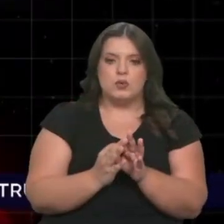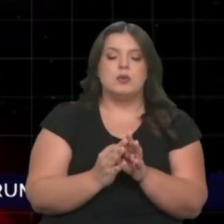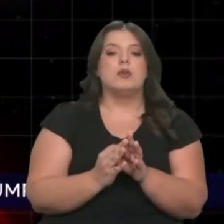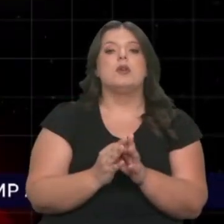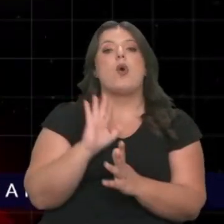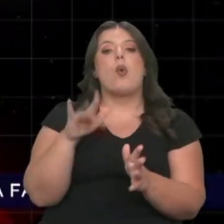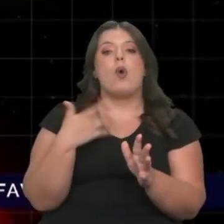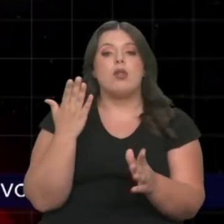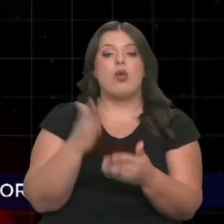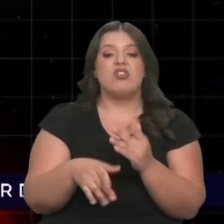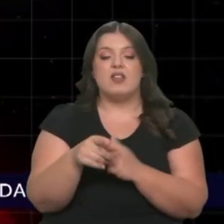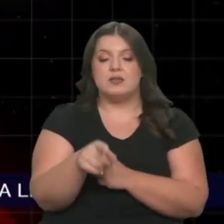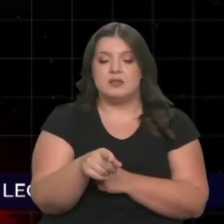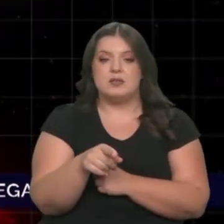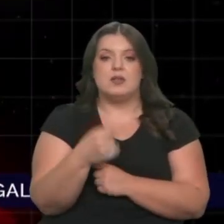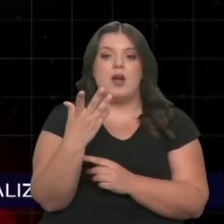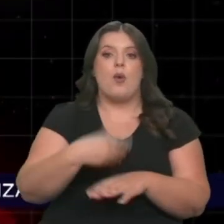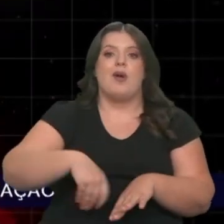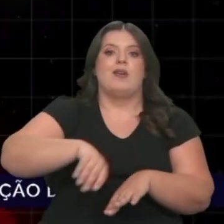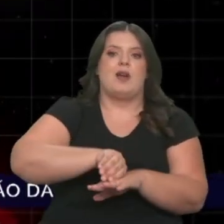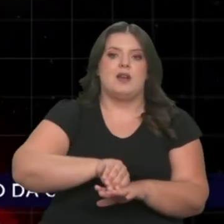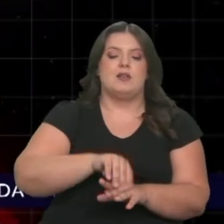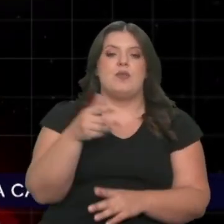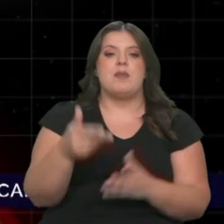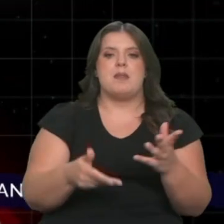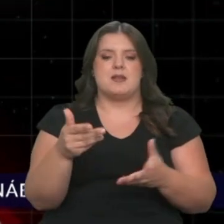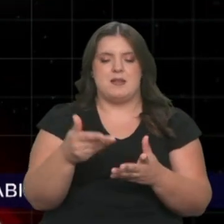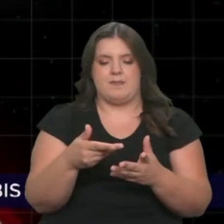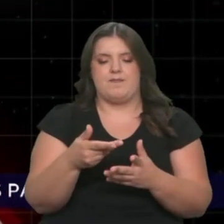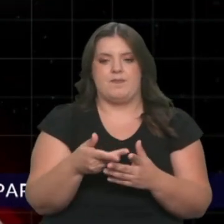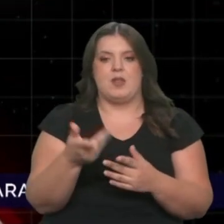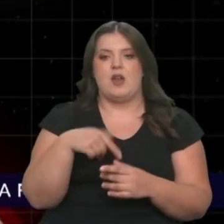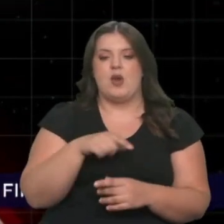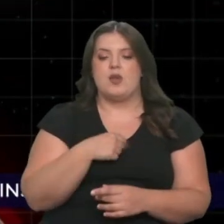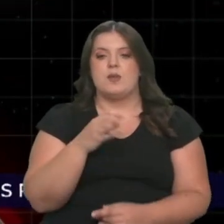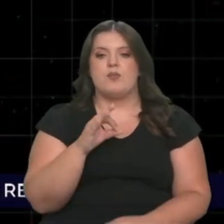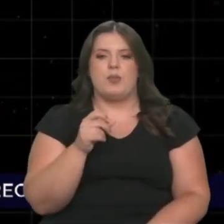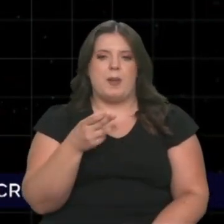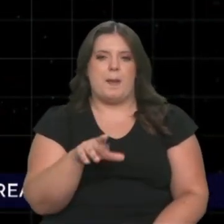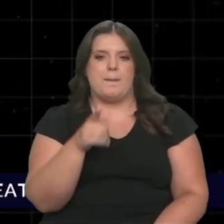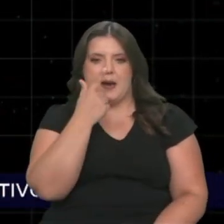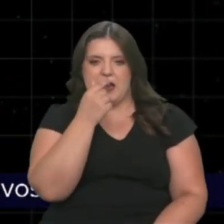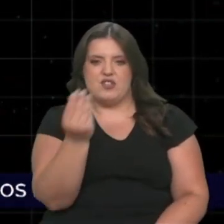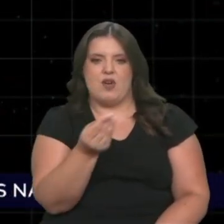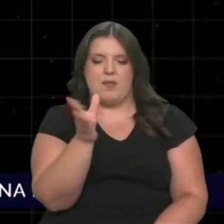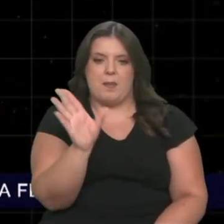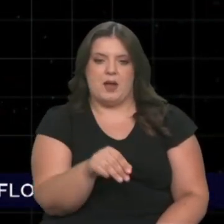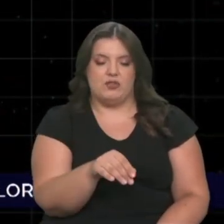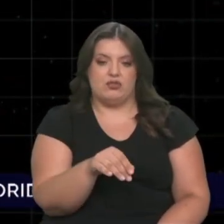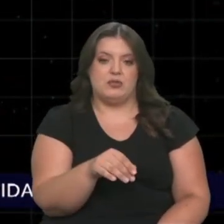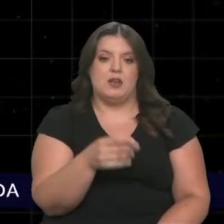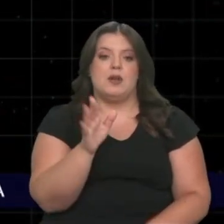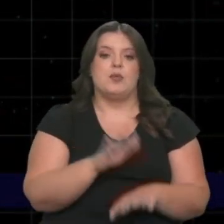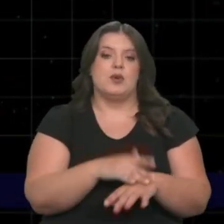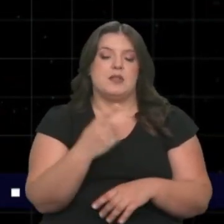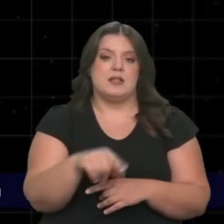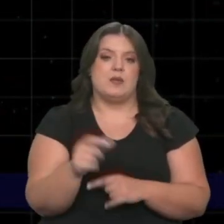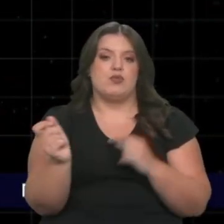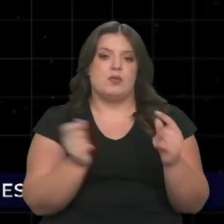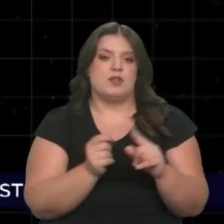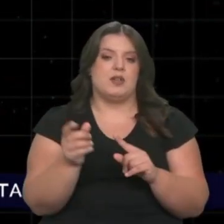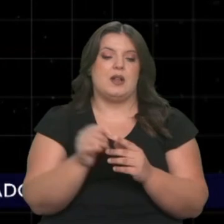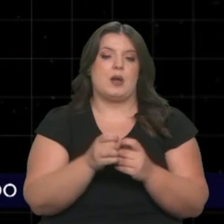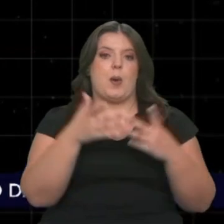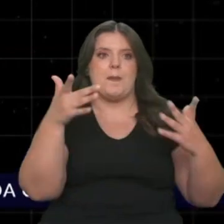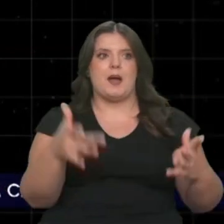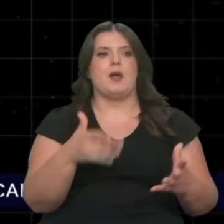isso acontece, há um acréscimo de massa. A nossa polar parece mais nova e, portanto, passamos a ter uma estrela também com